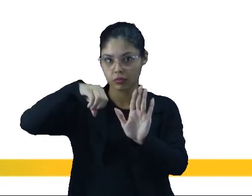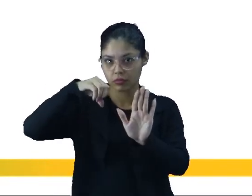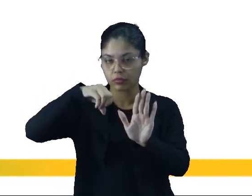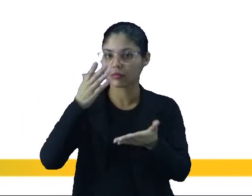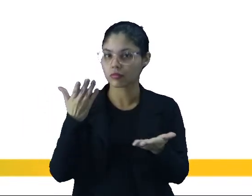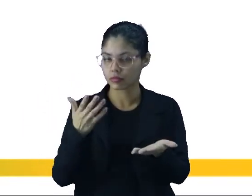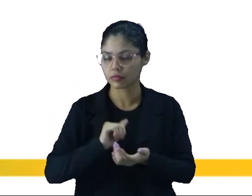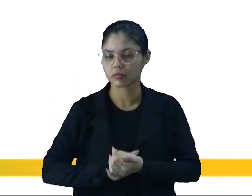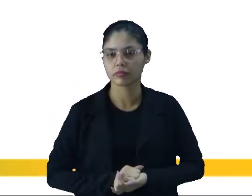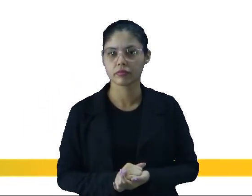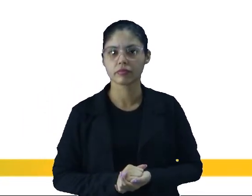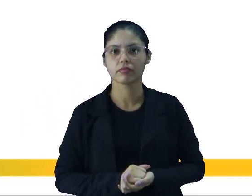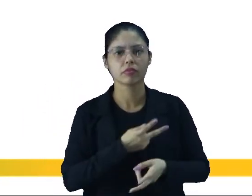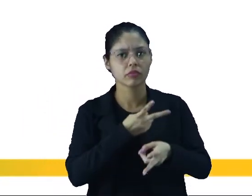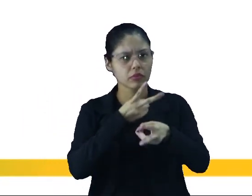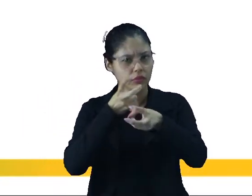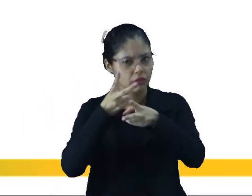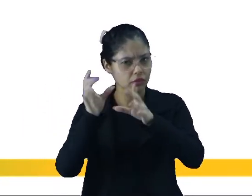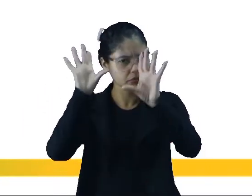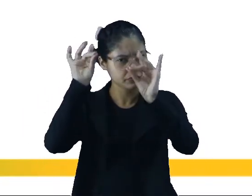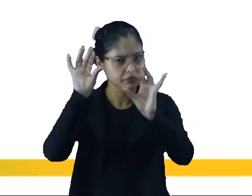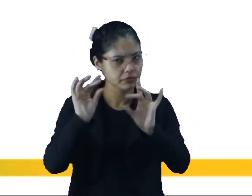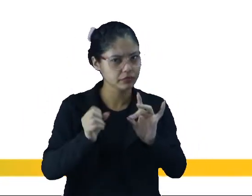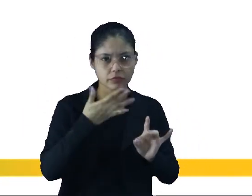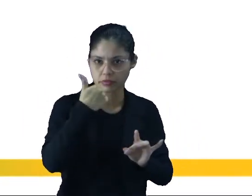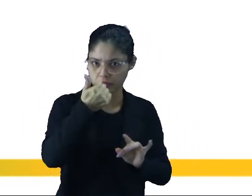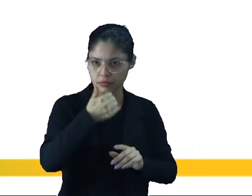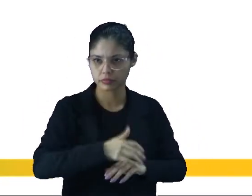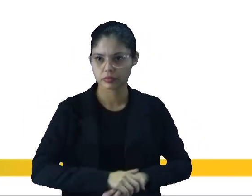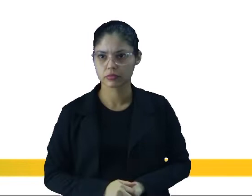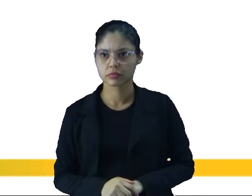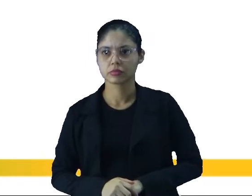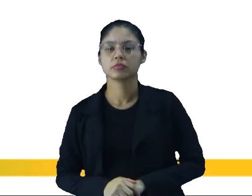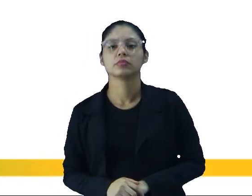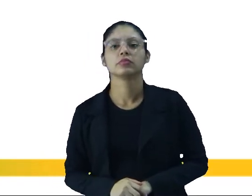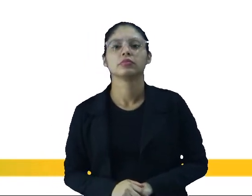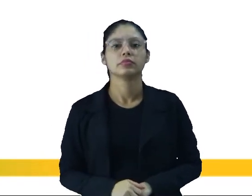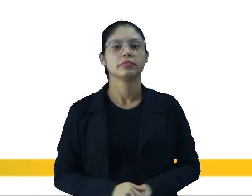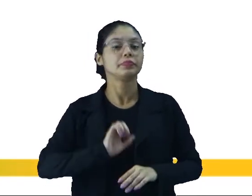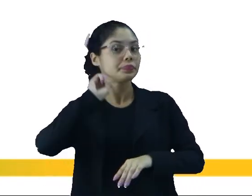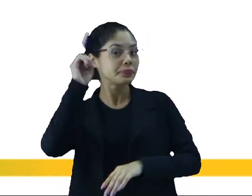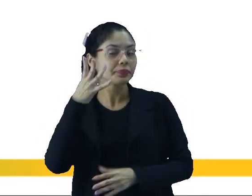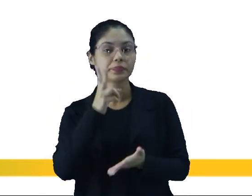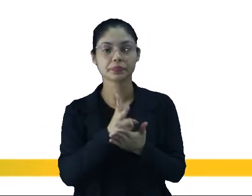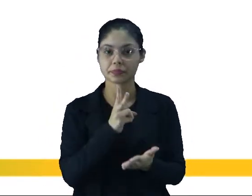tá? É só prestar atenção nesse detalhe, beleza? Ok? Isso vai